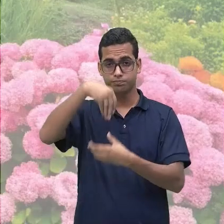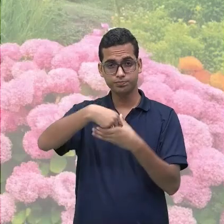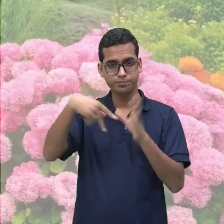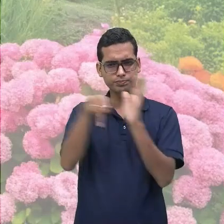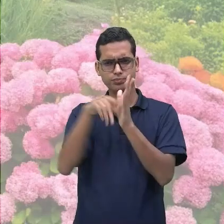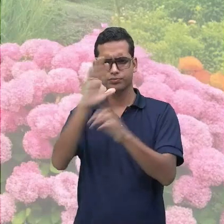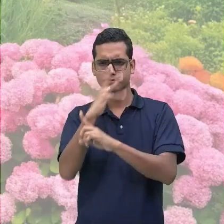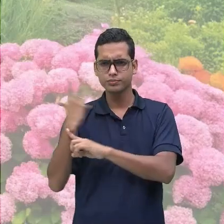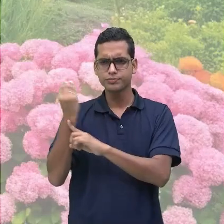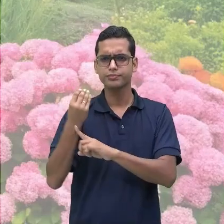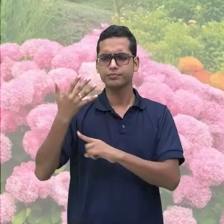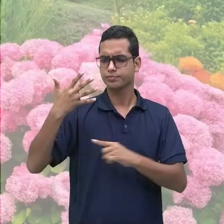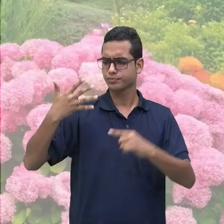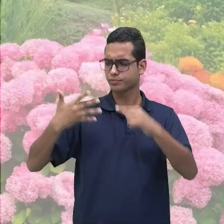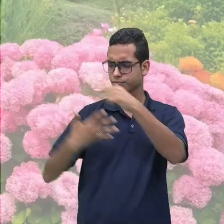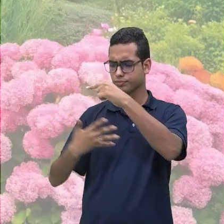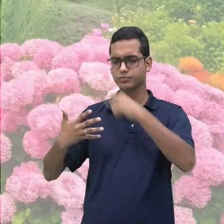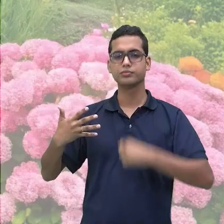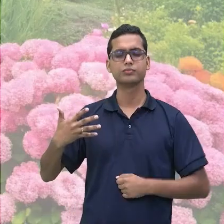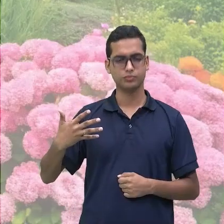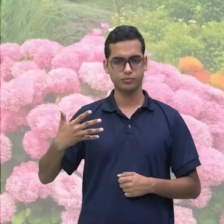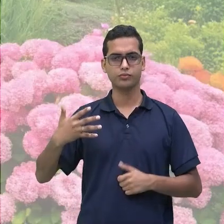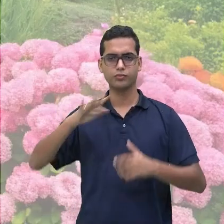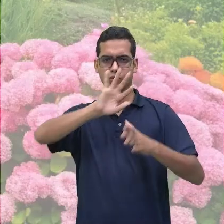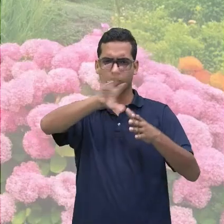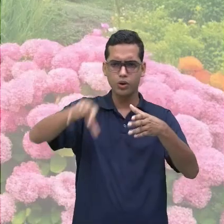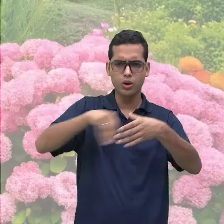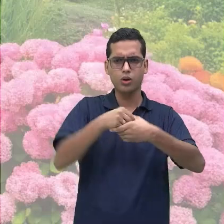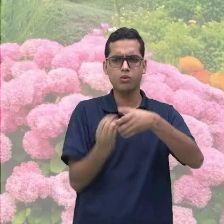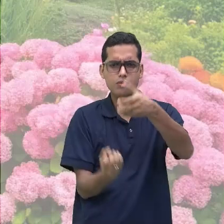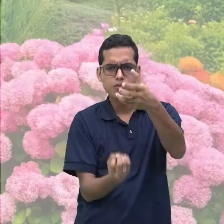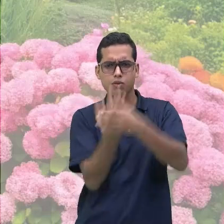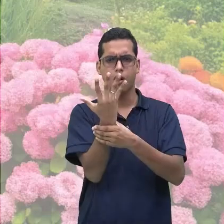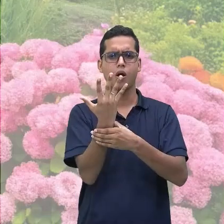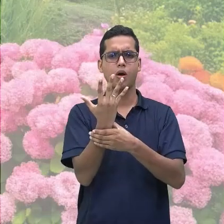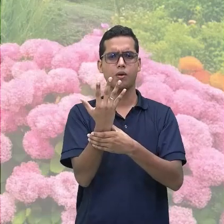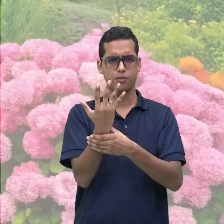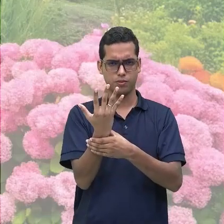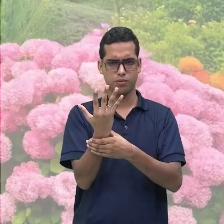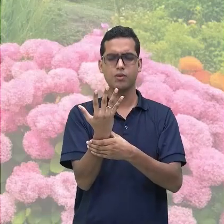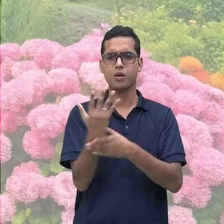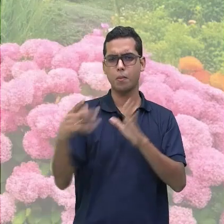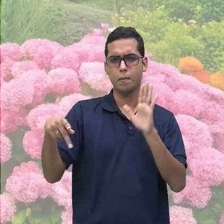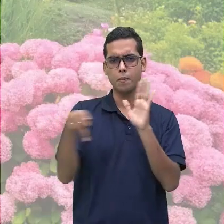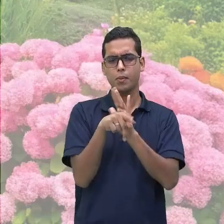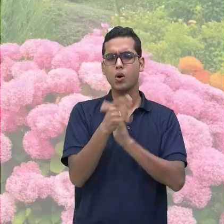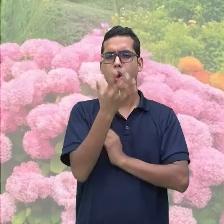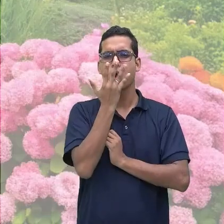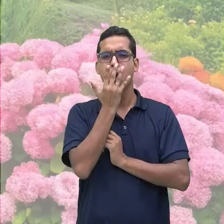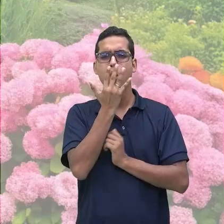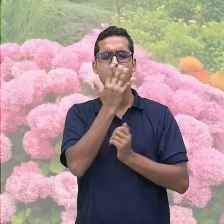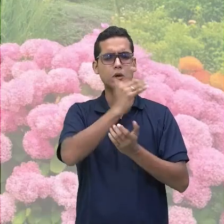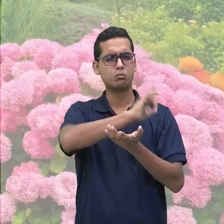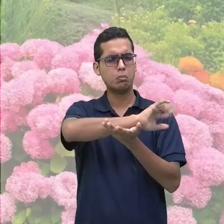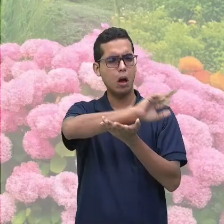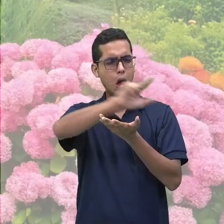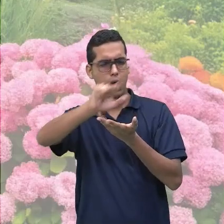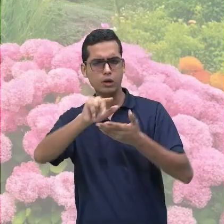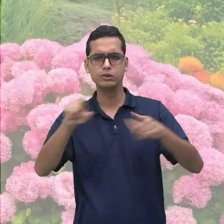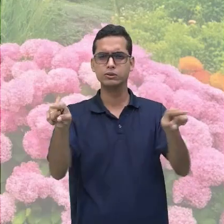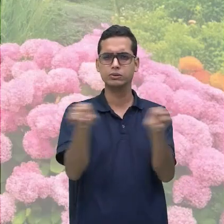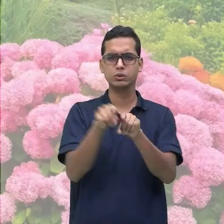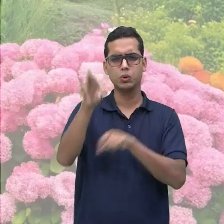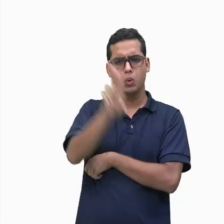que vão criar, né, justamente essa questão das cores, que são trabalhadas também nas